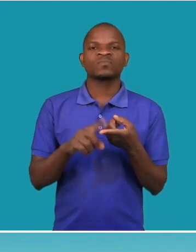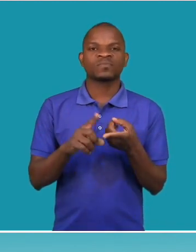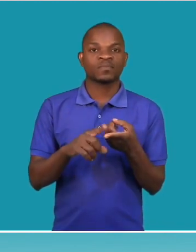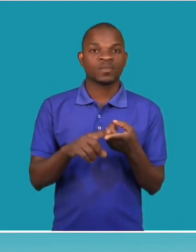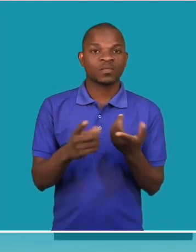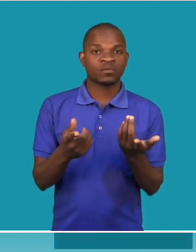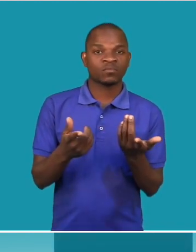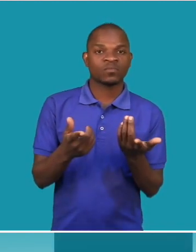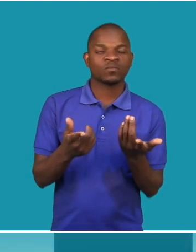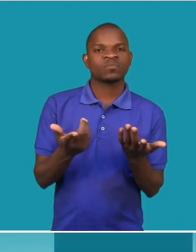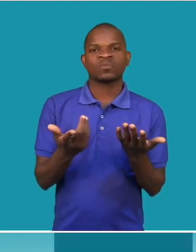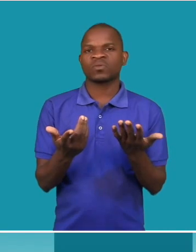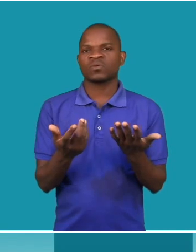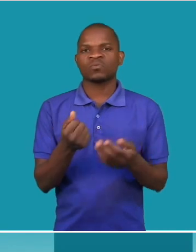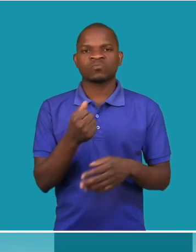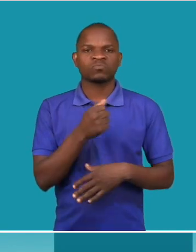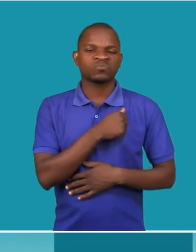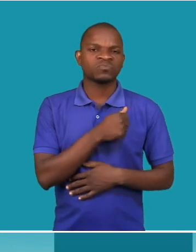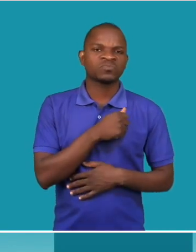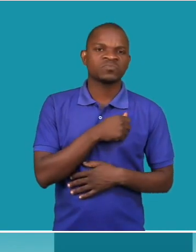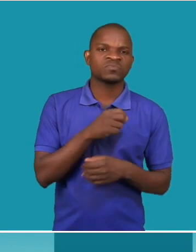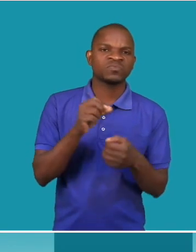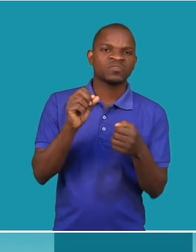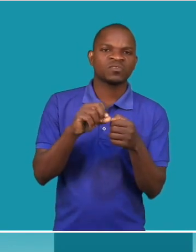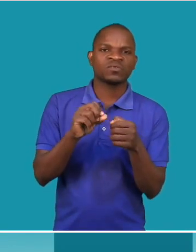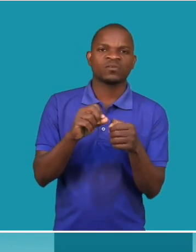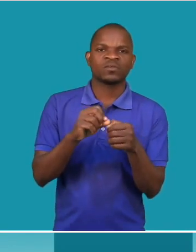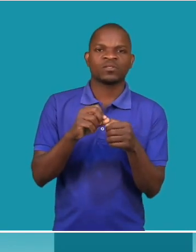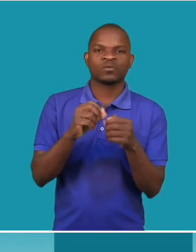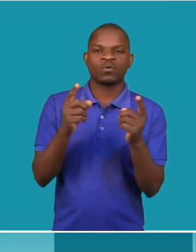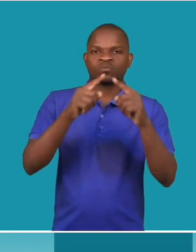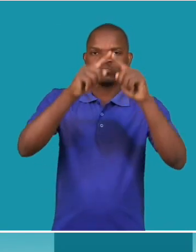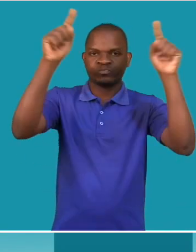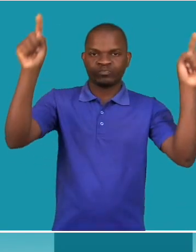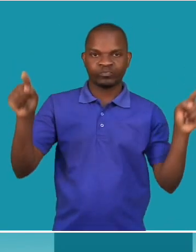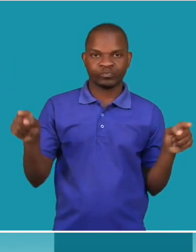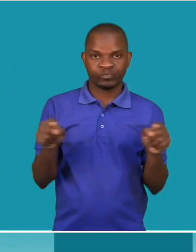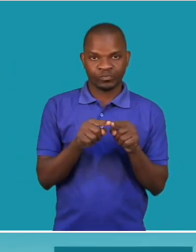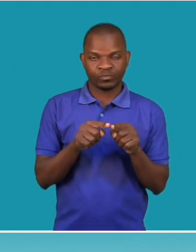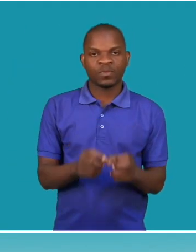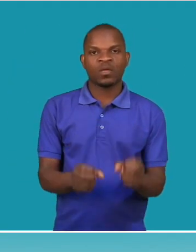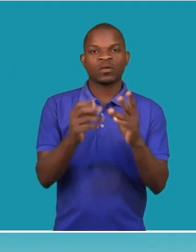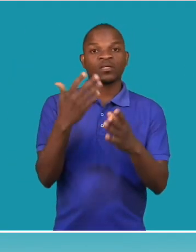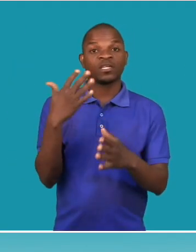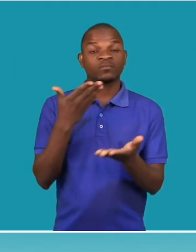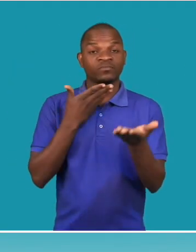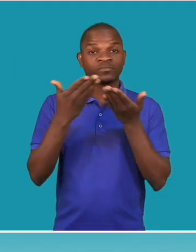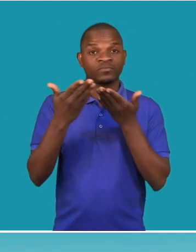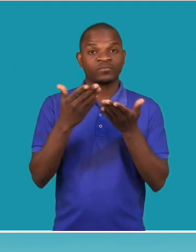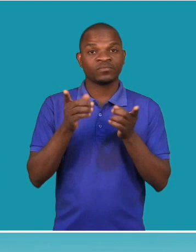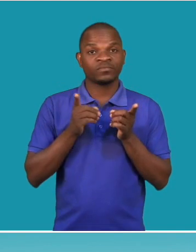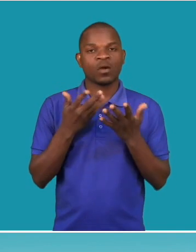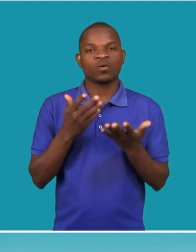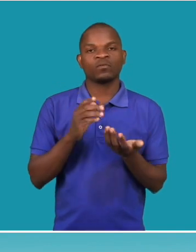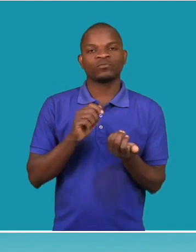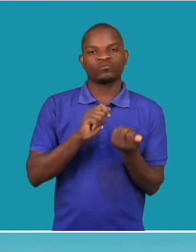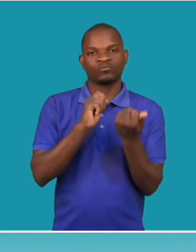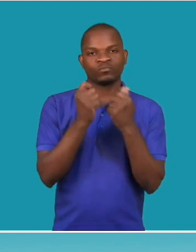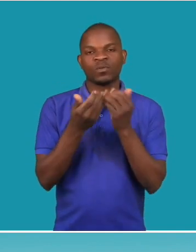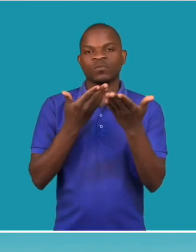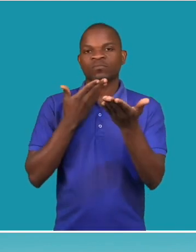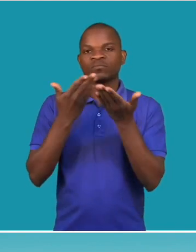Também o vídeo está aprendendo, tem uma coxinha. Conversamos com a Carolina, vamos conversar neste